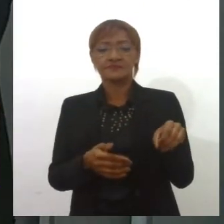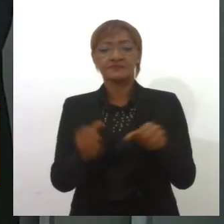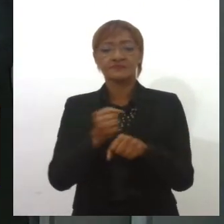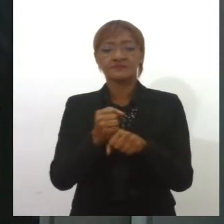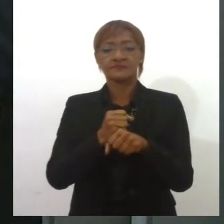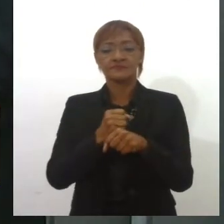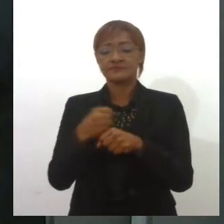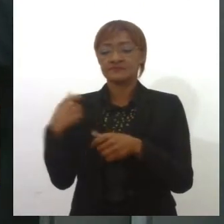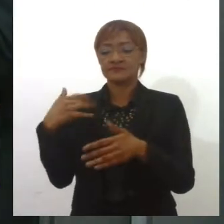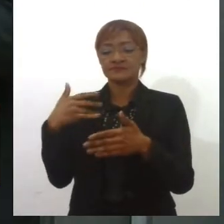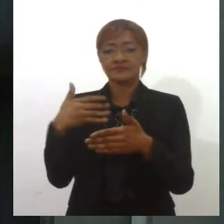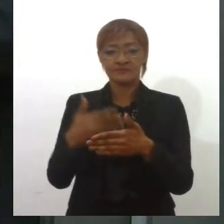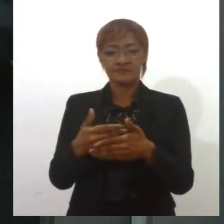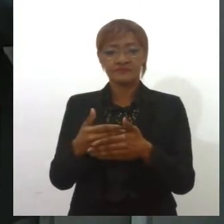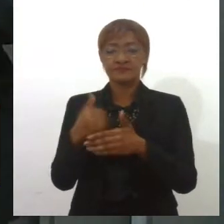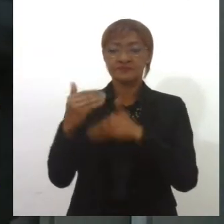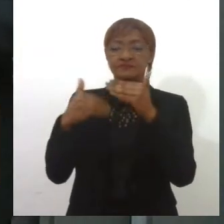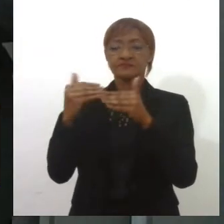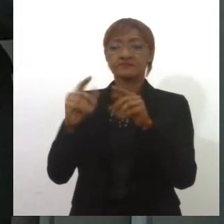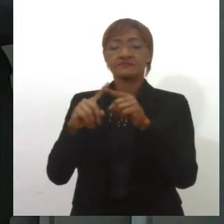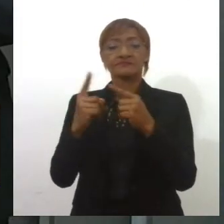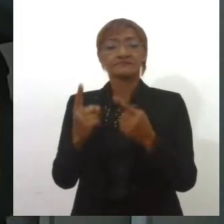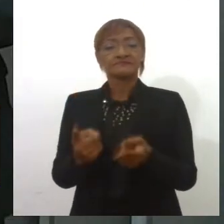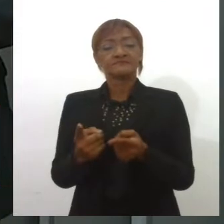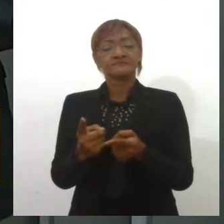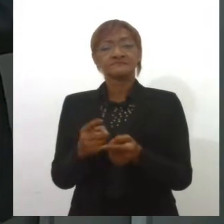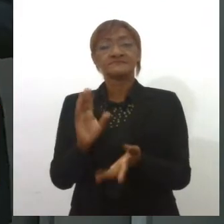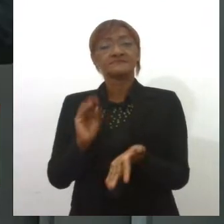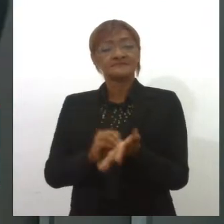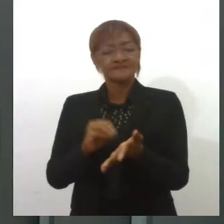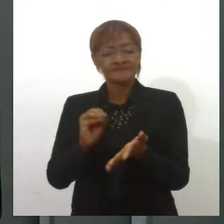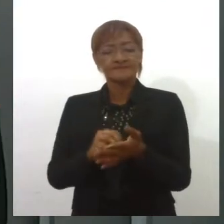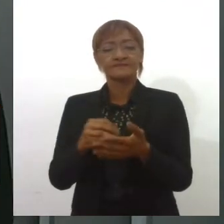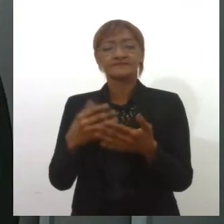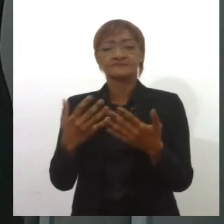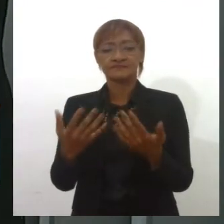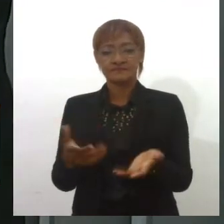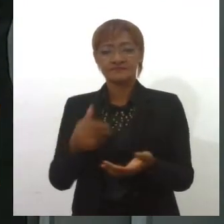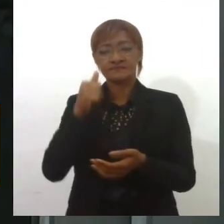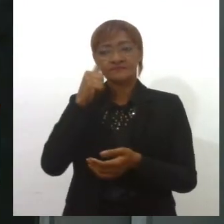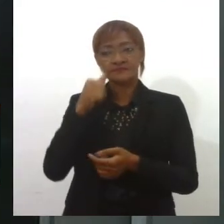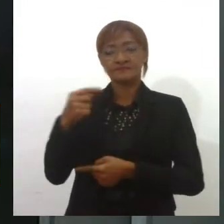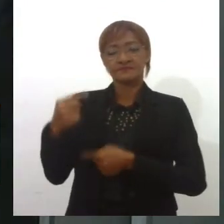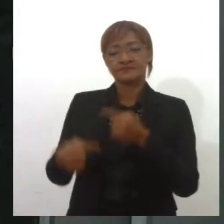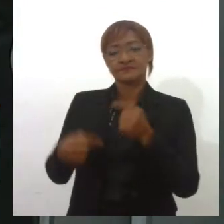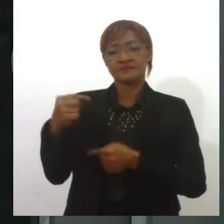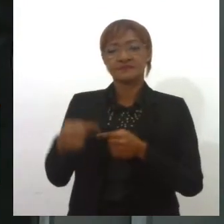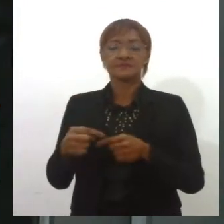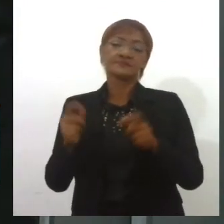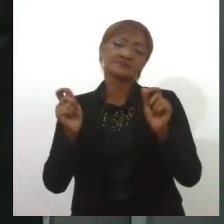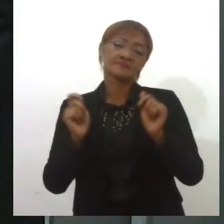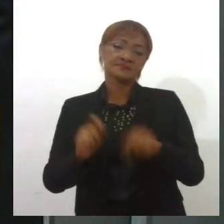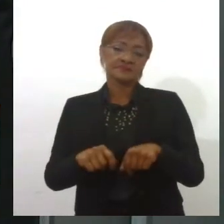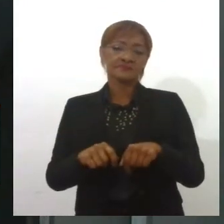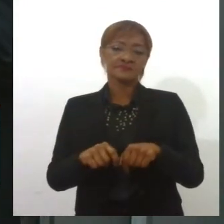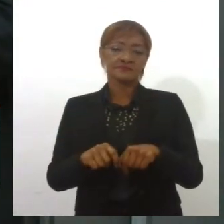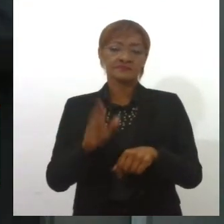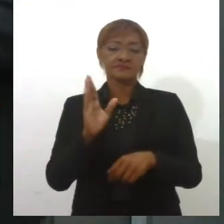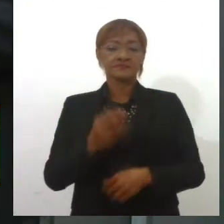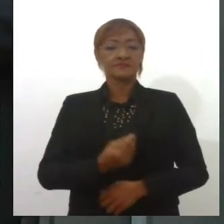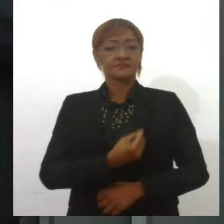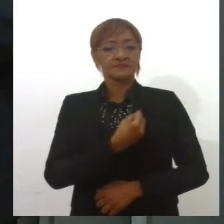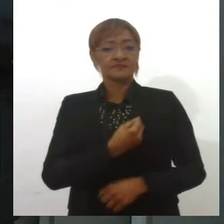observou alguns avanços, mas que ainda é tímida a participação da mulher na política, para que possa ocupar os seus devidos lugares,